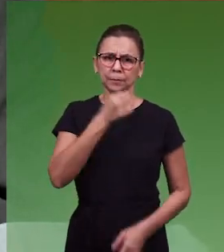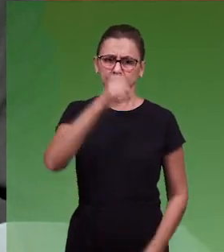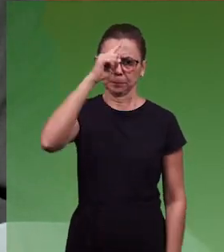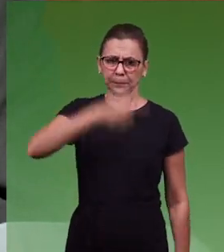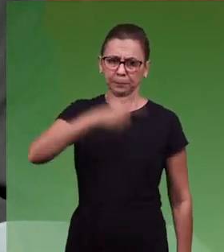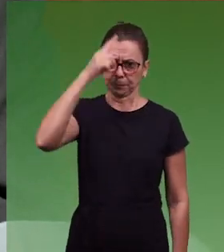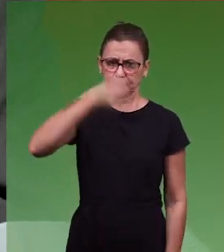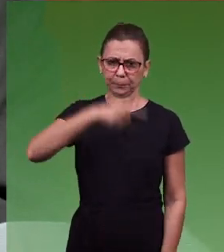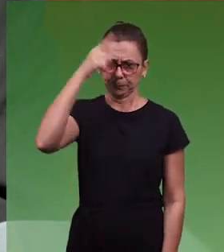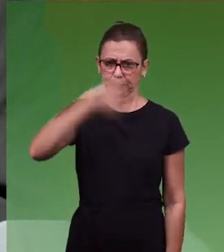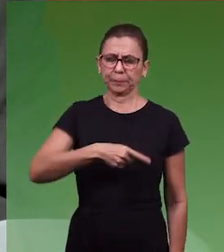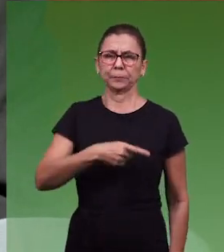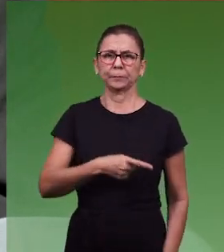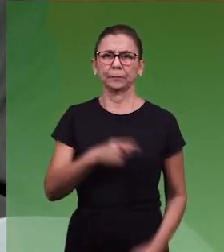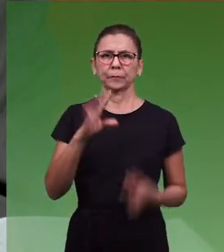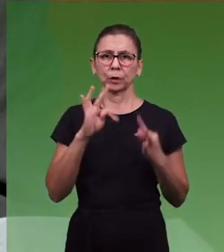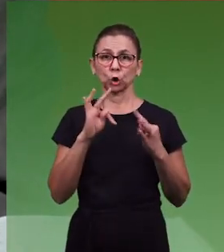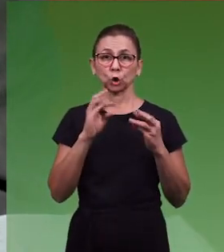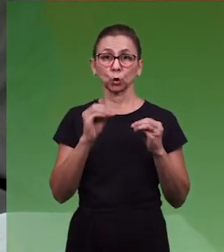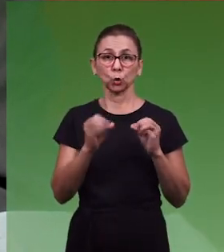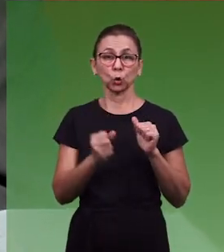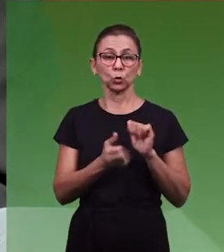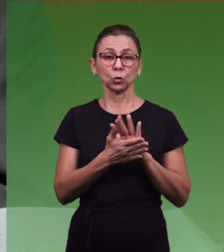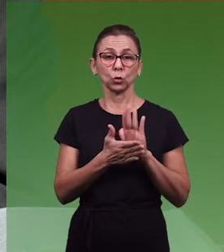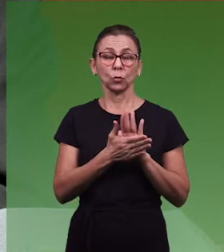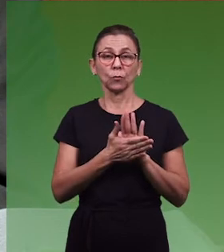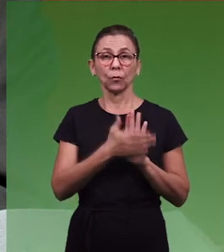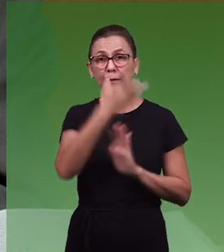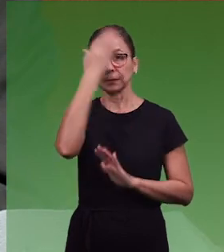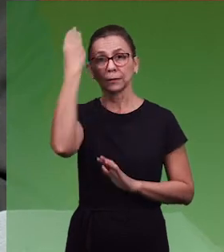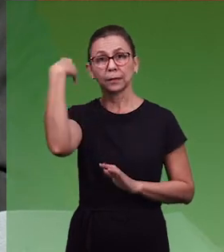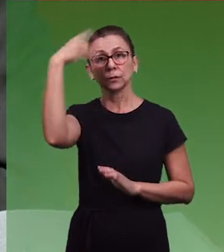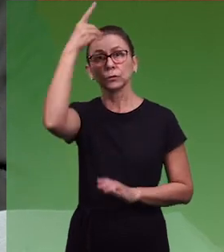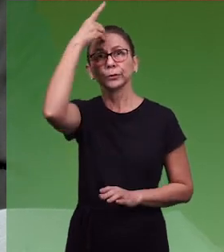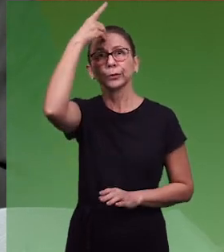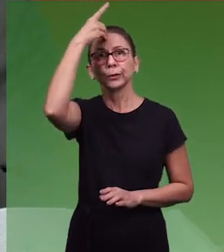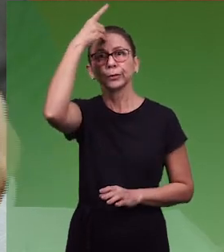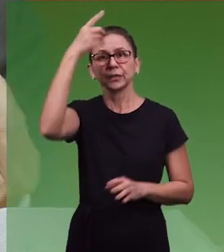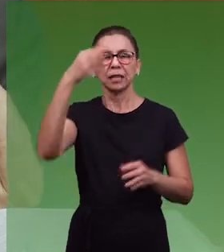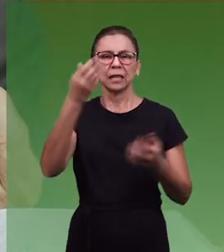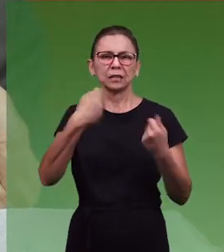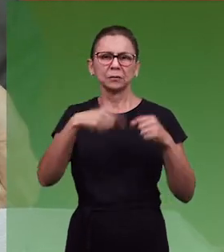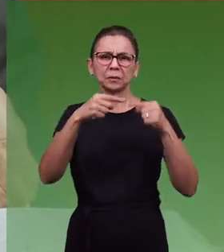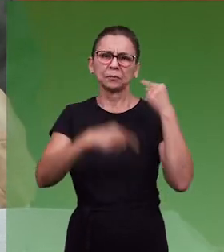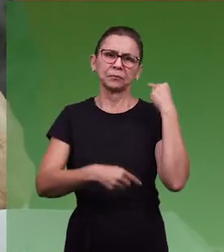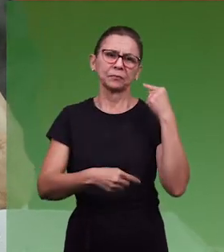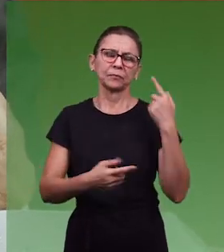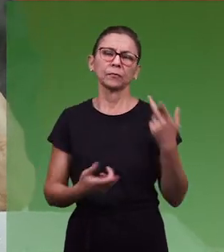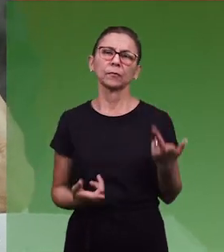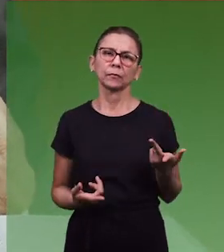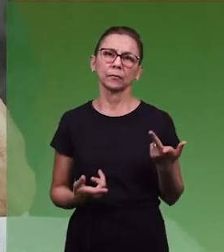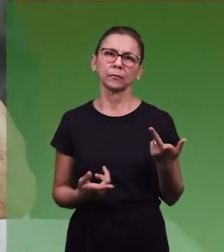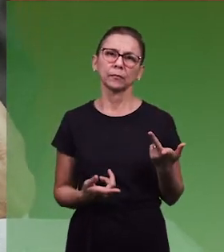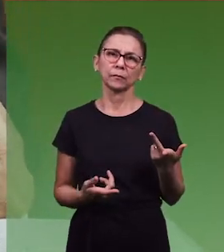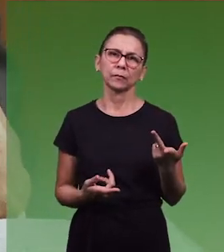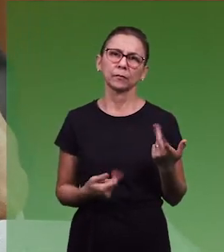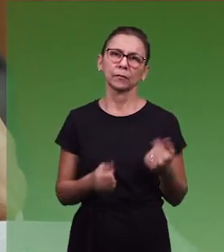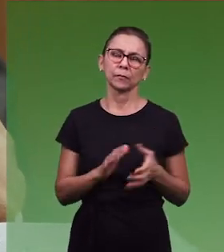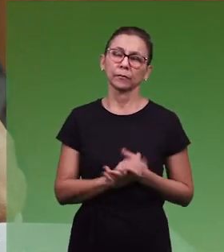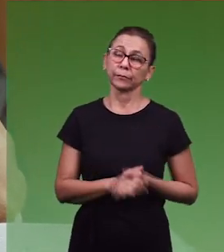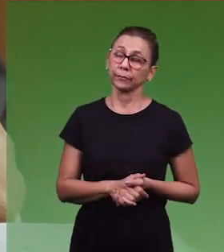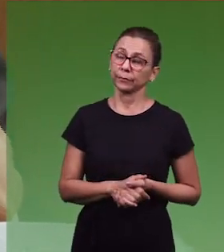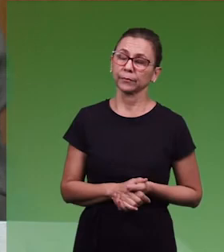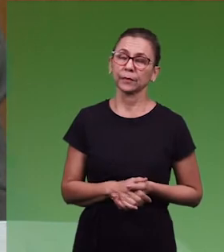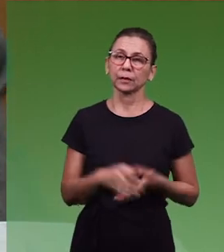ela opina sobre os hinos todos sem levar em conta os dons espirituais. Mas nós estamos tratando com ovelha, né? Ovelha assim, é